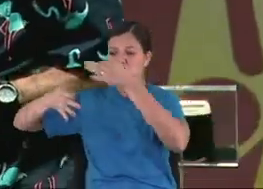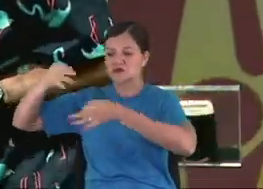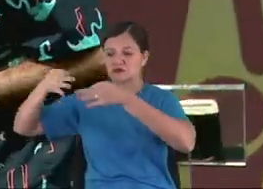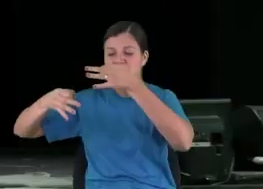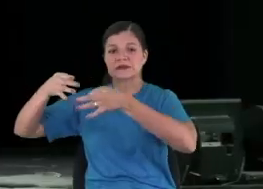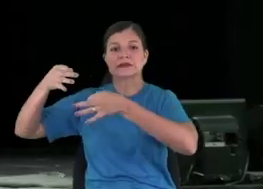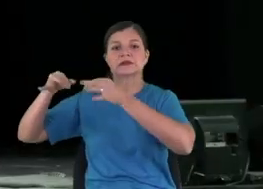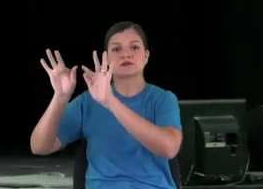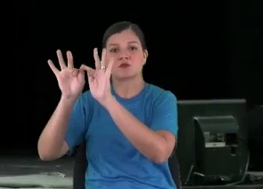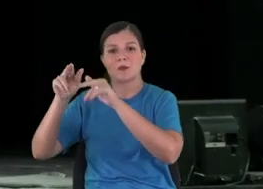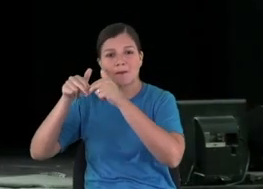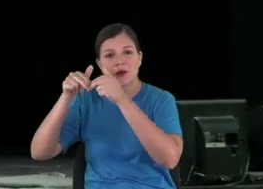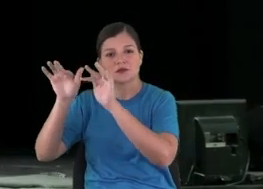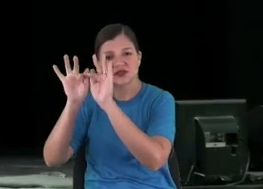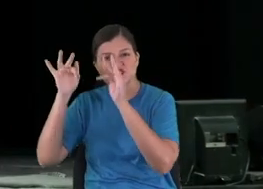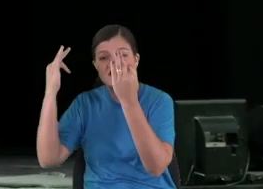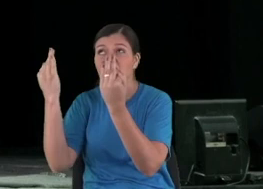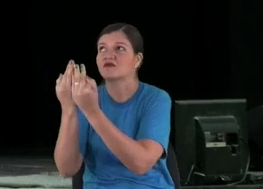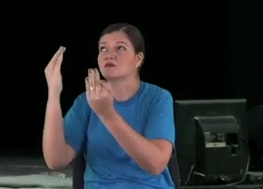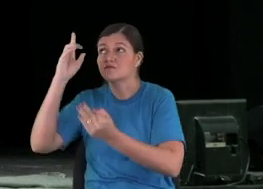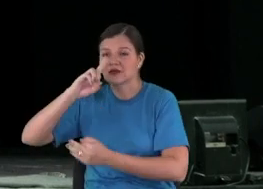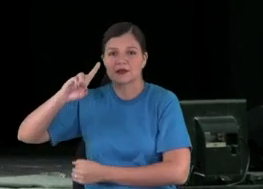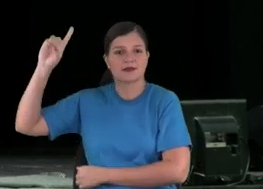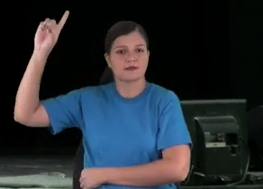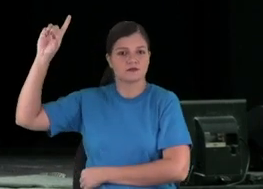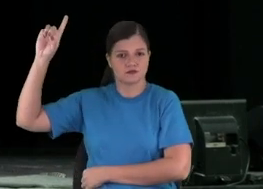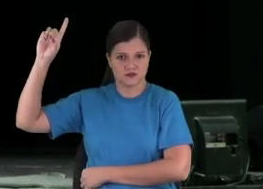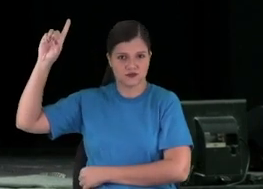julgado sobre a